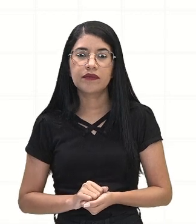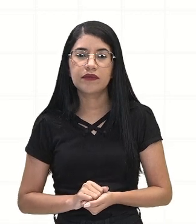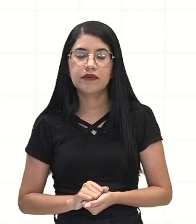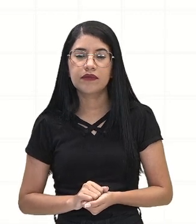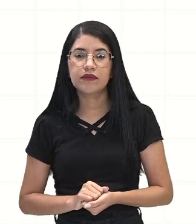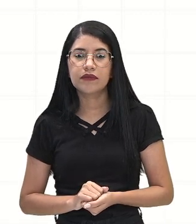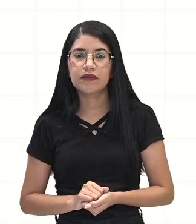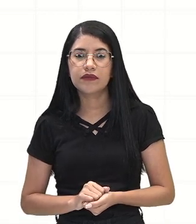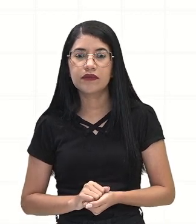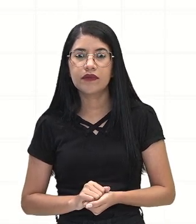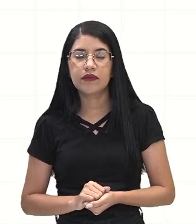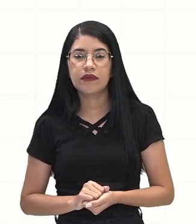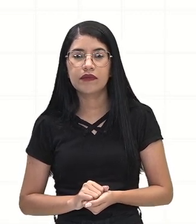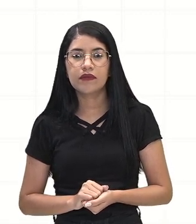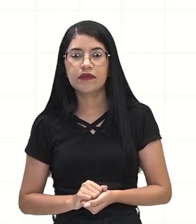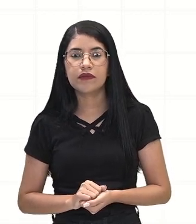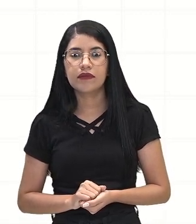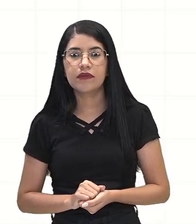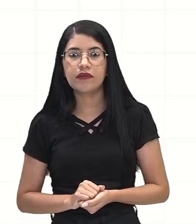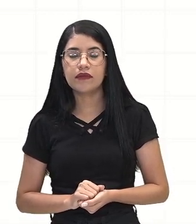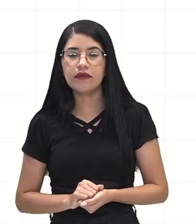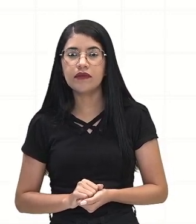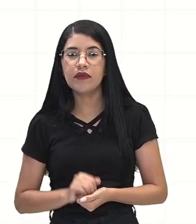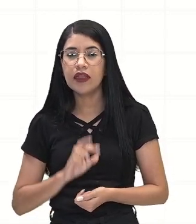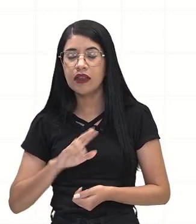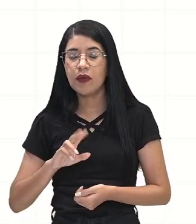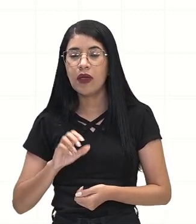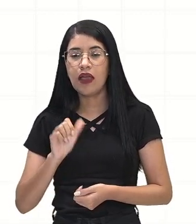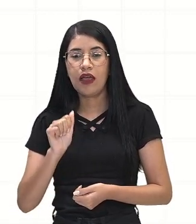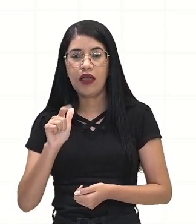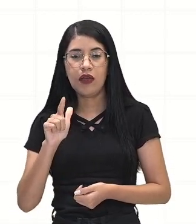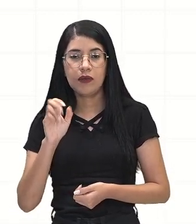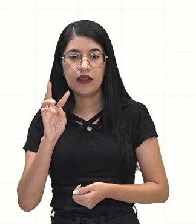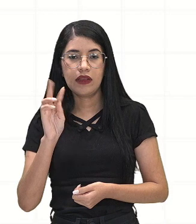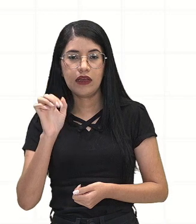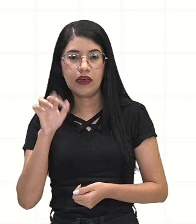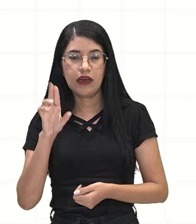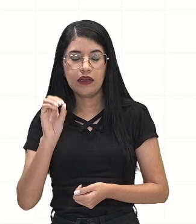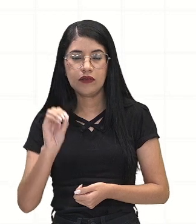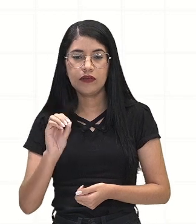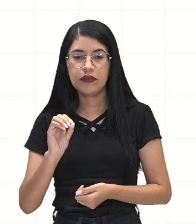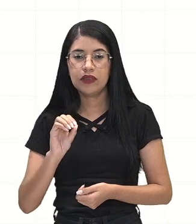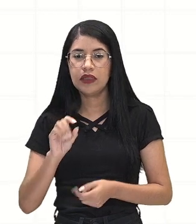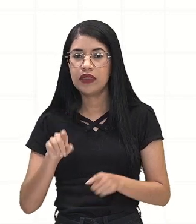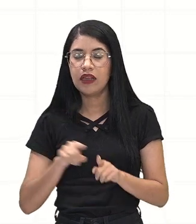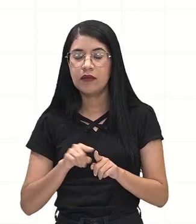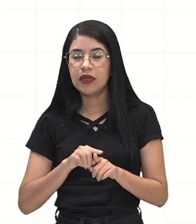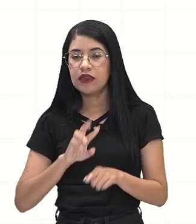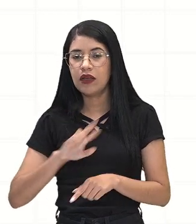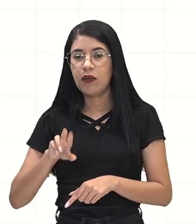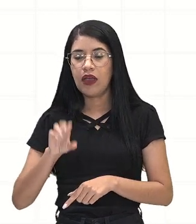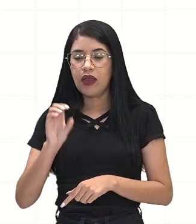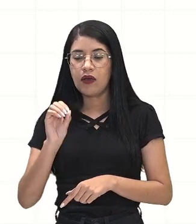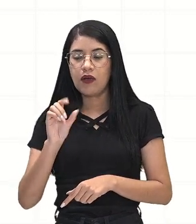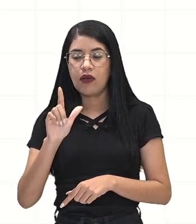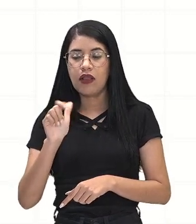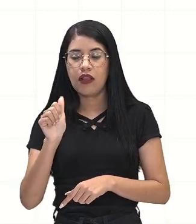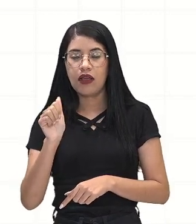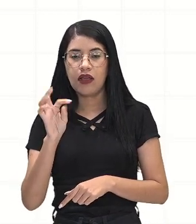alternos, né? Eles não podem ser alternos internos. São colaterais? Também não, porque eles não estão do mesmo